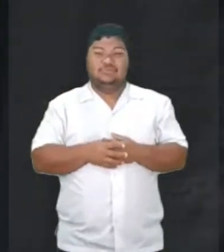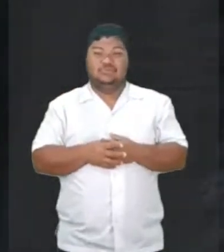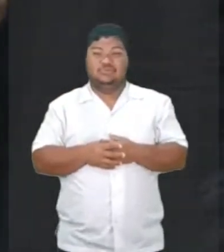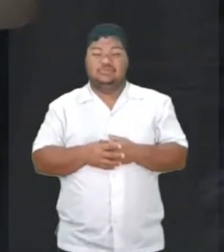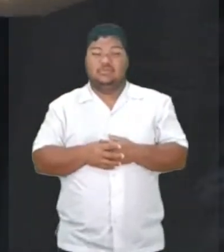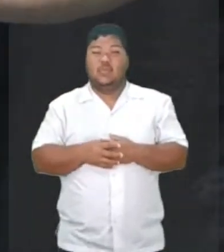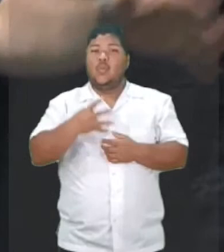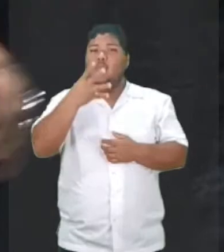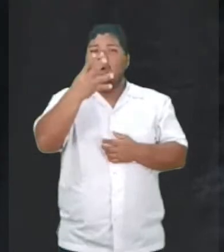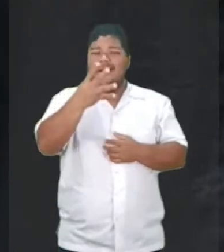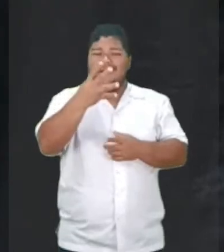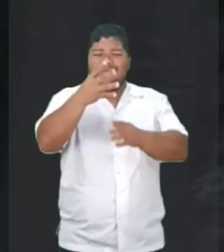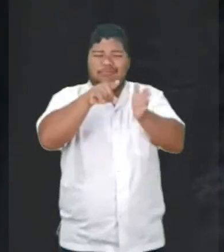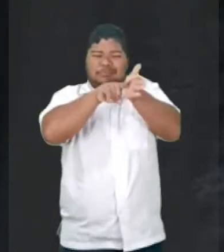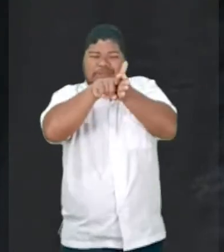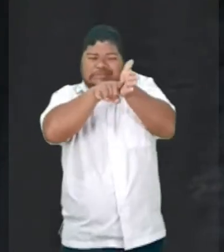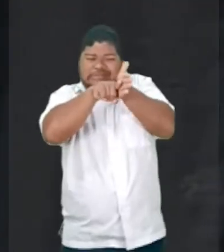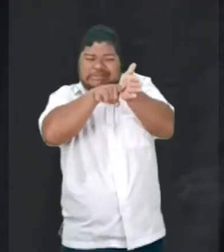4 pesquisas diferentes.